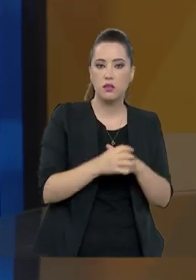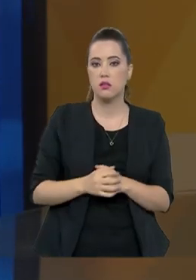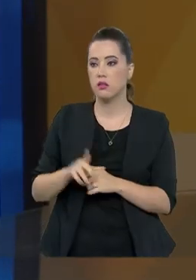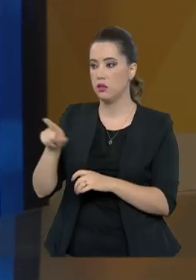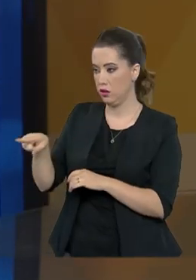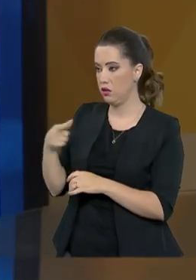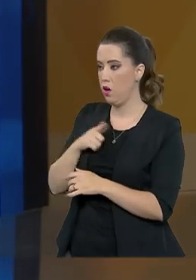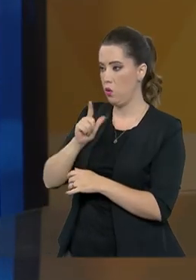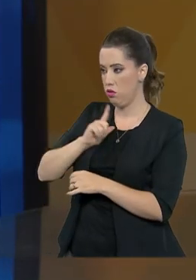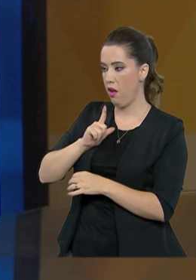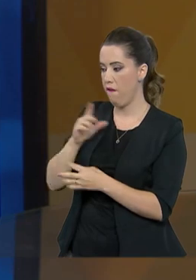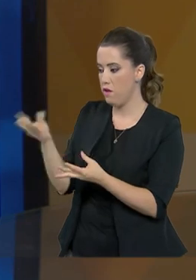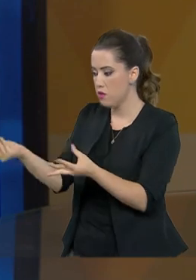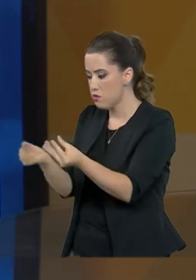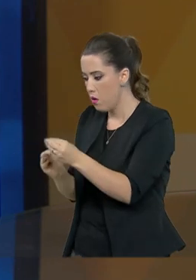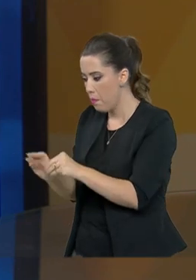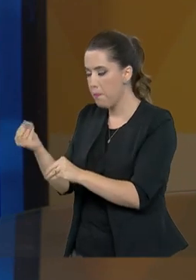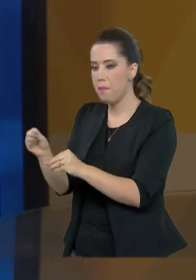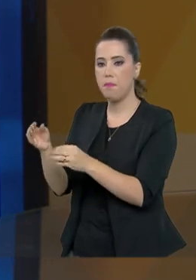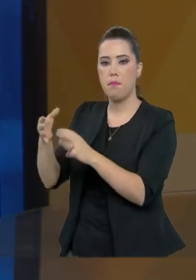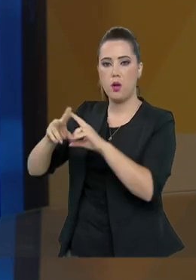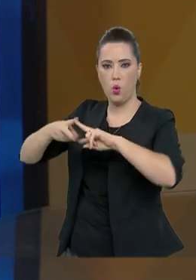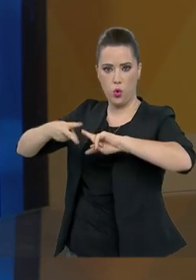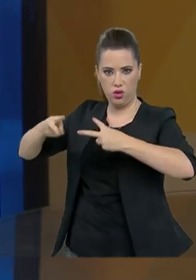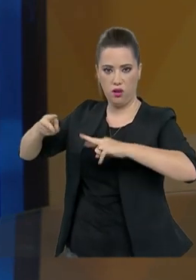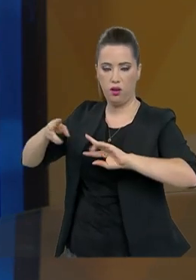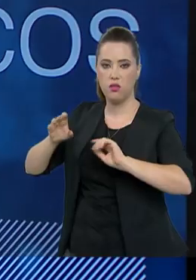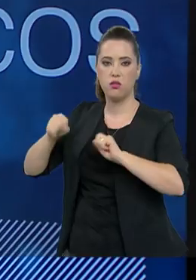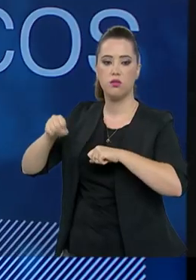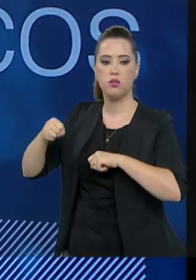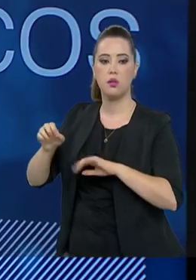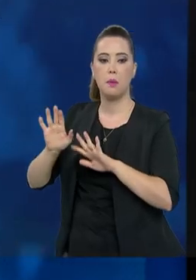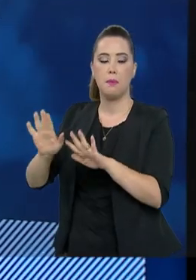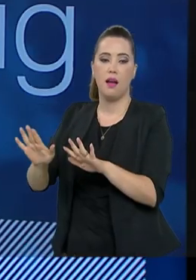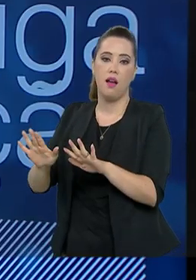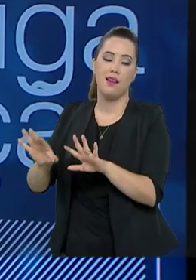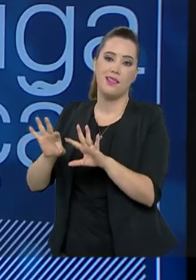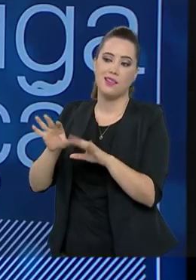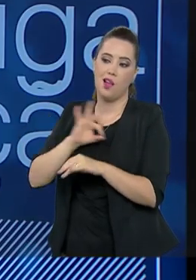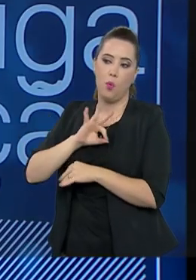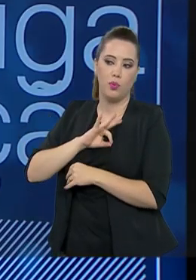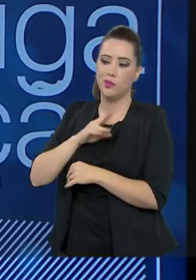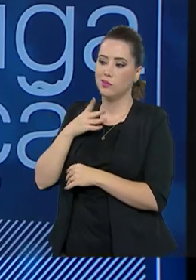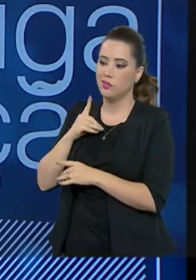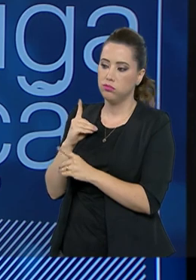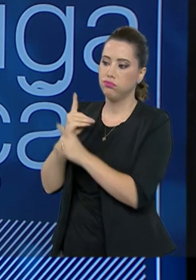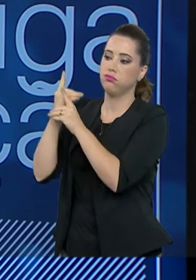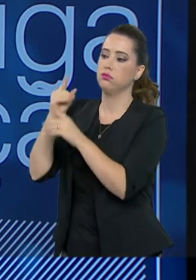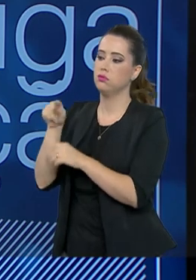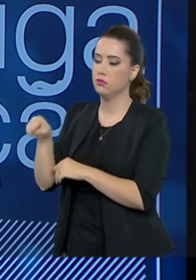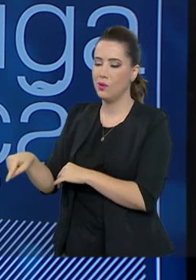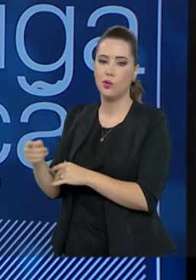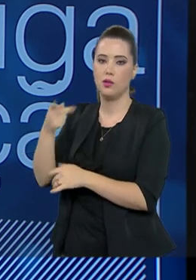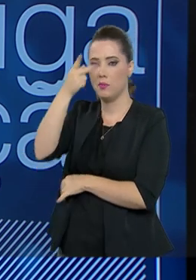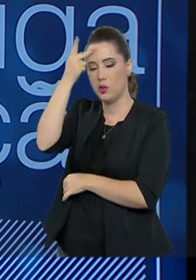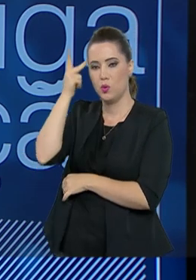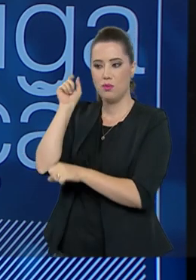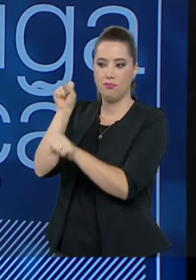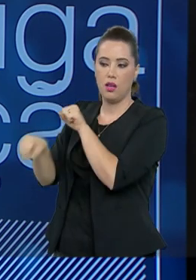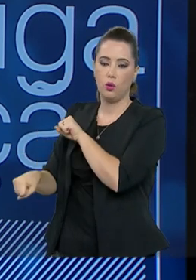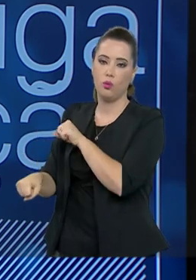foram coletados. Exatamente, foram coletados, mas a polícia não descobriu quem era o autor daquela agressão, daquele